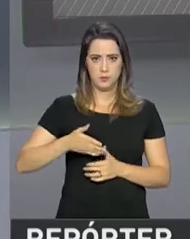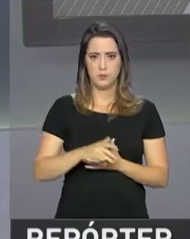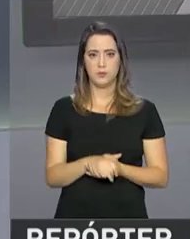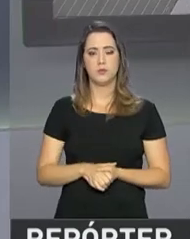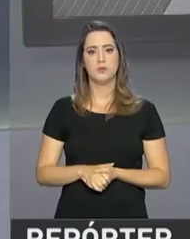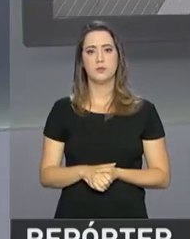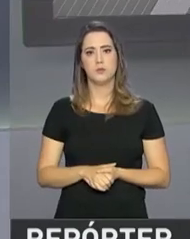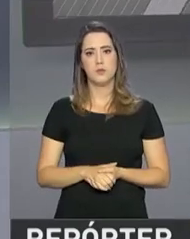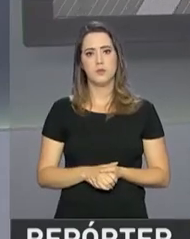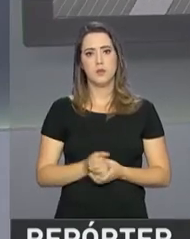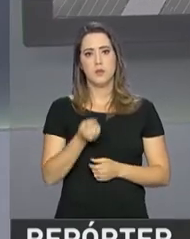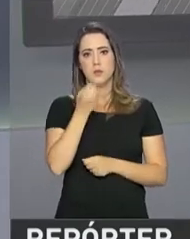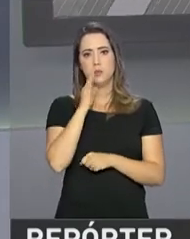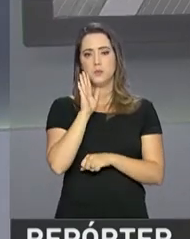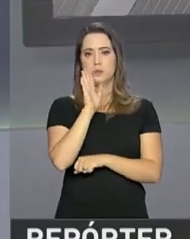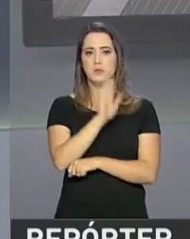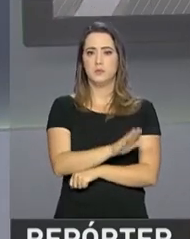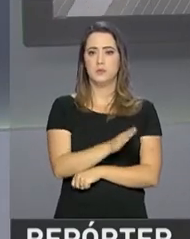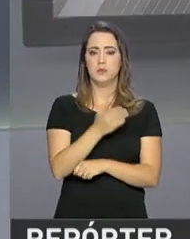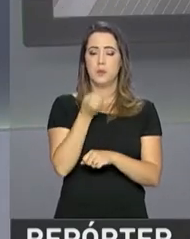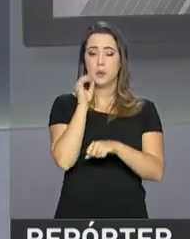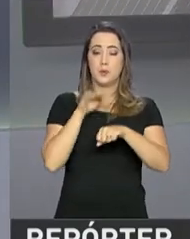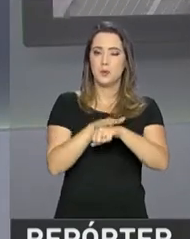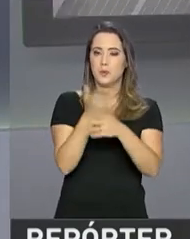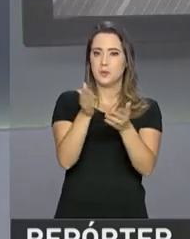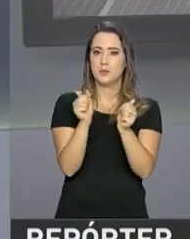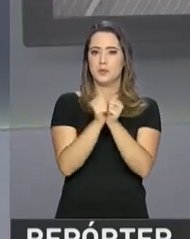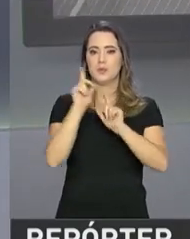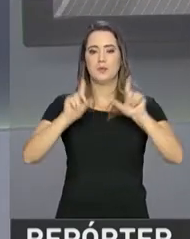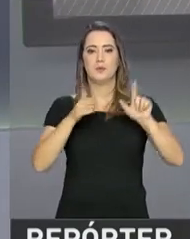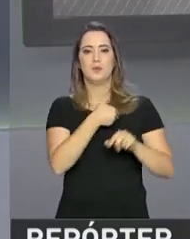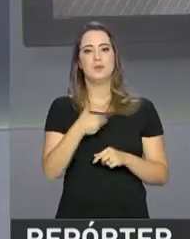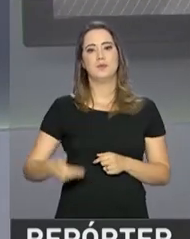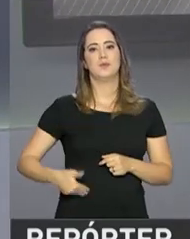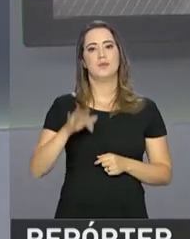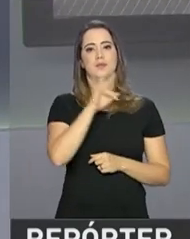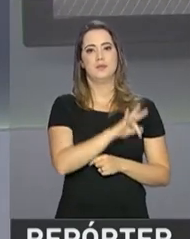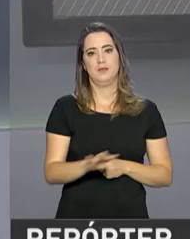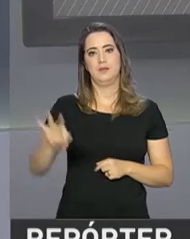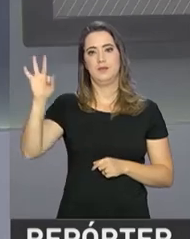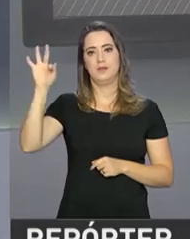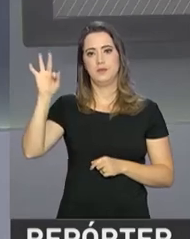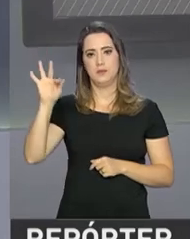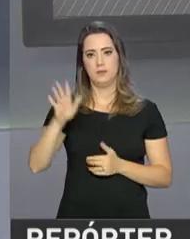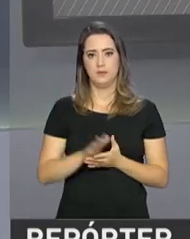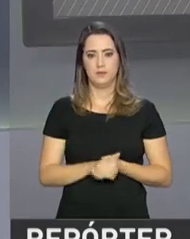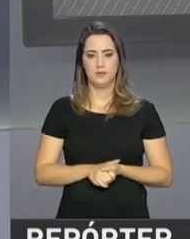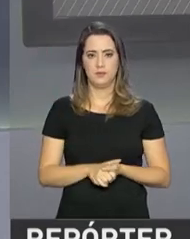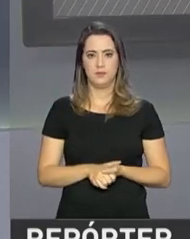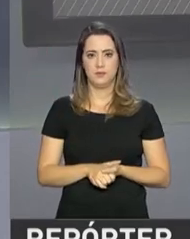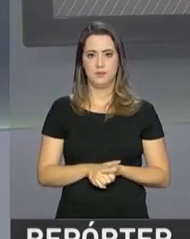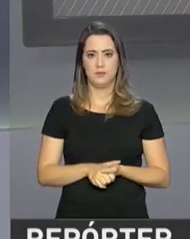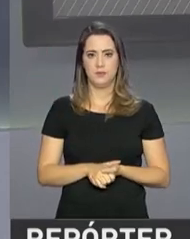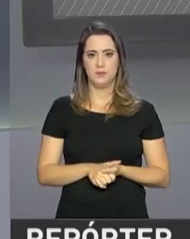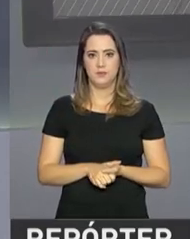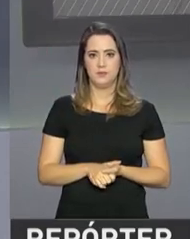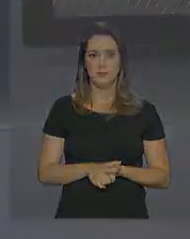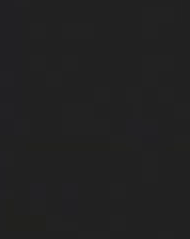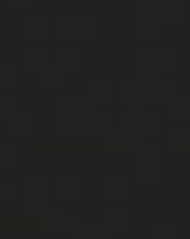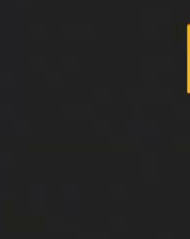da nbr na internet uma boa noite pra você continue com a gente aqui na nbr a tv do governo federal